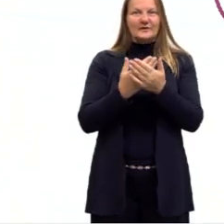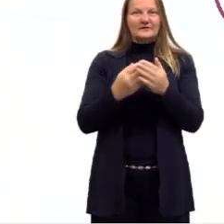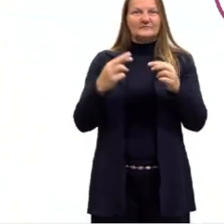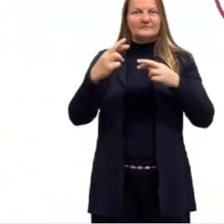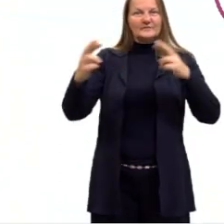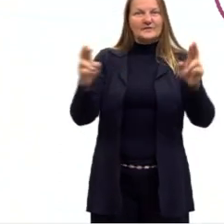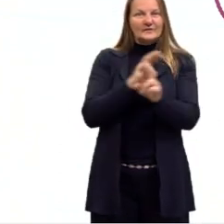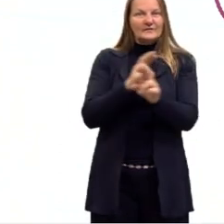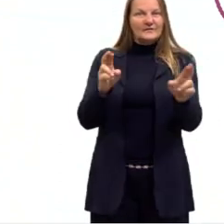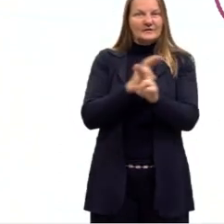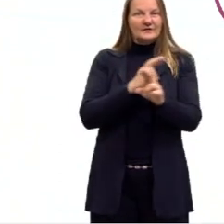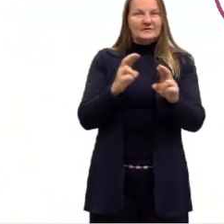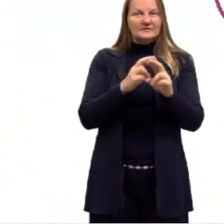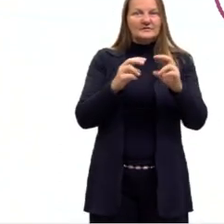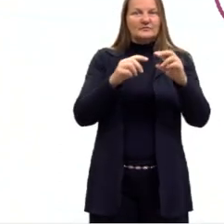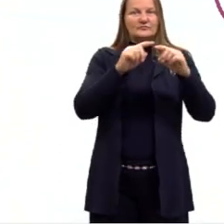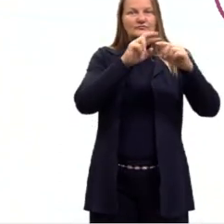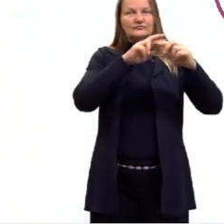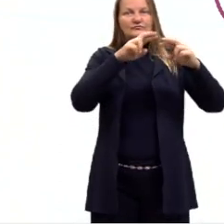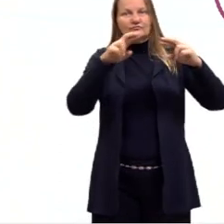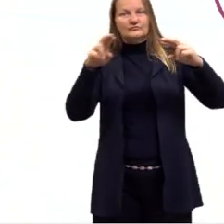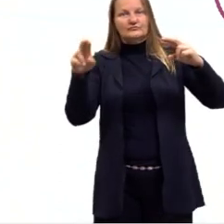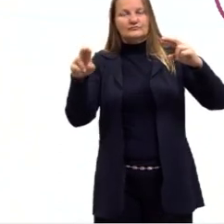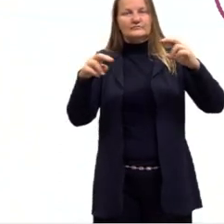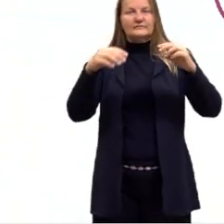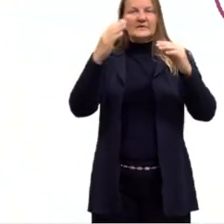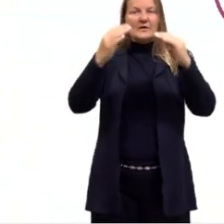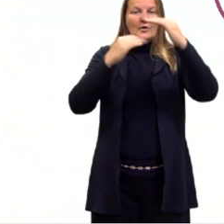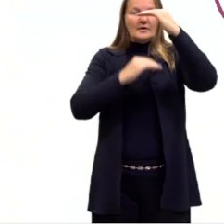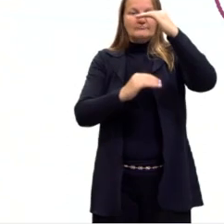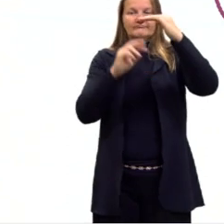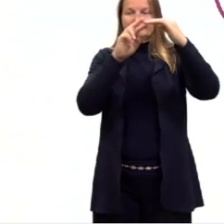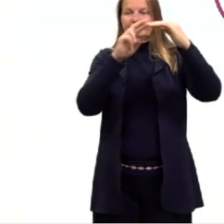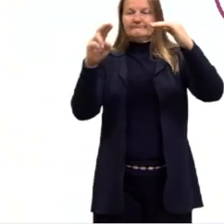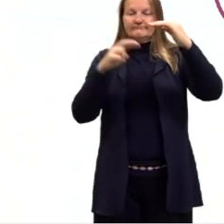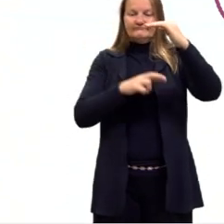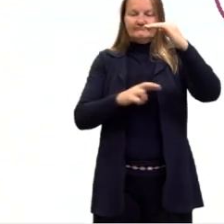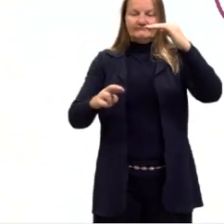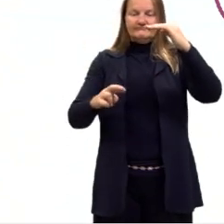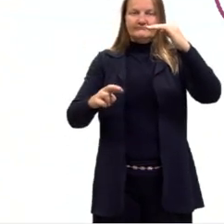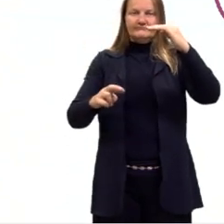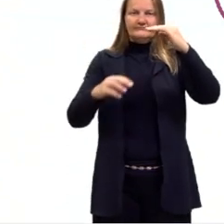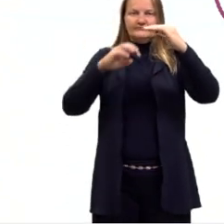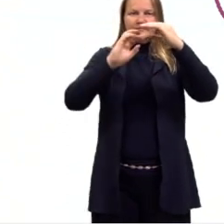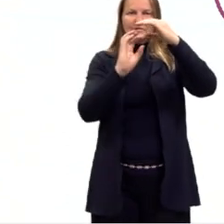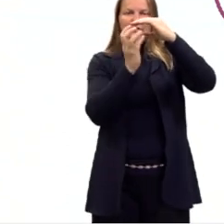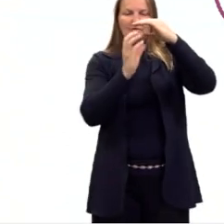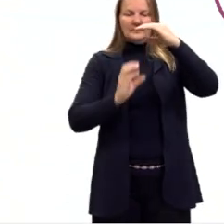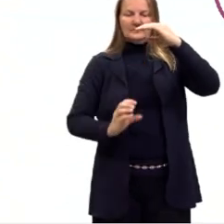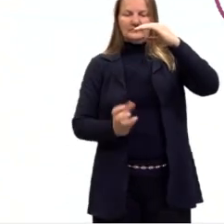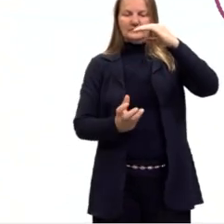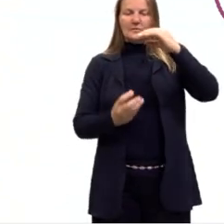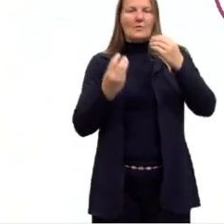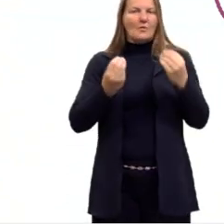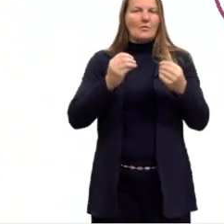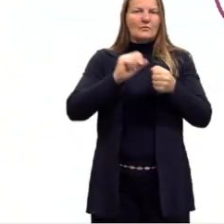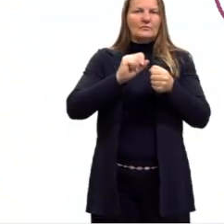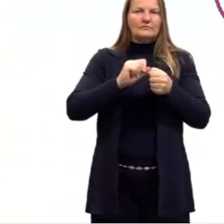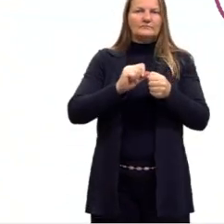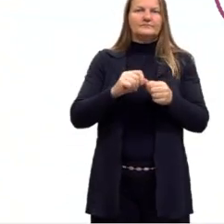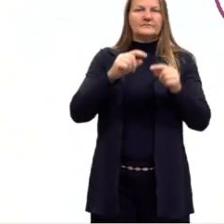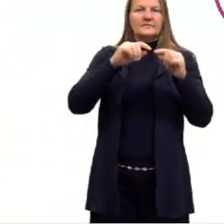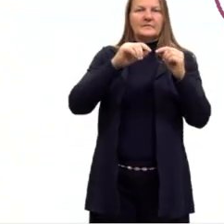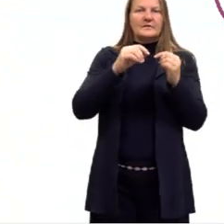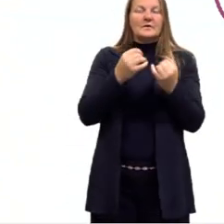relacionado ao circuito em série né com Resistores em Série e a gente viu né que a intensidade ela mudava